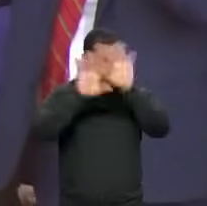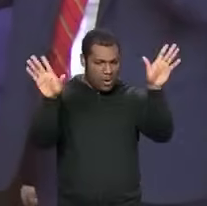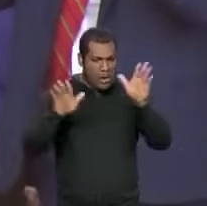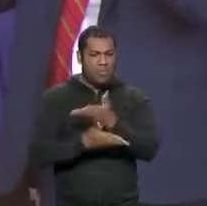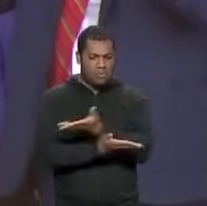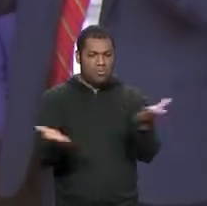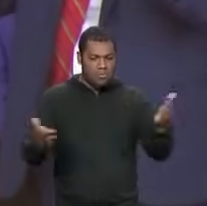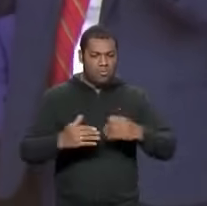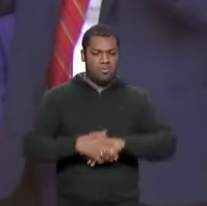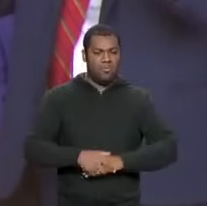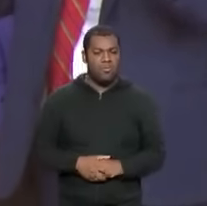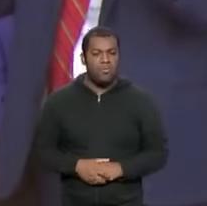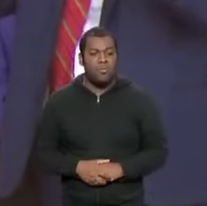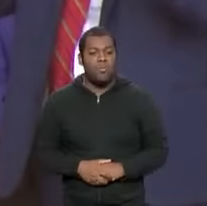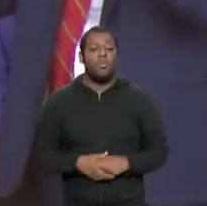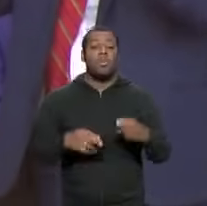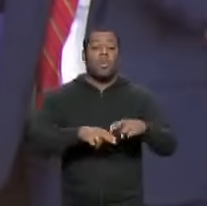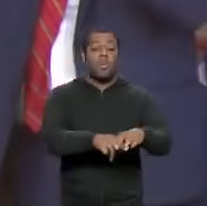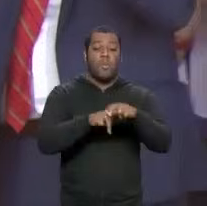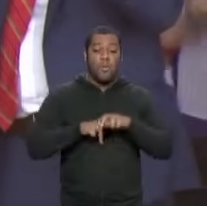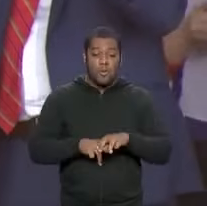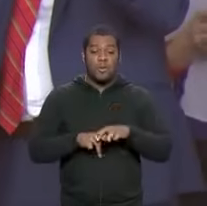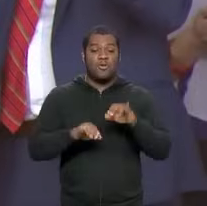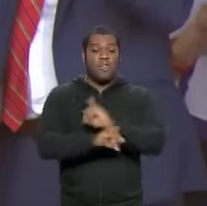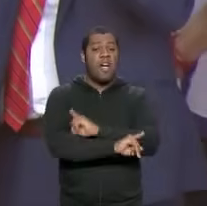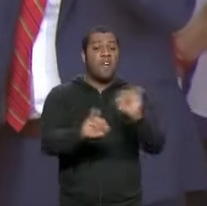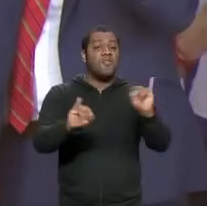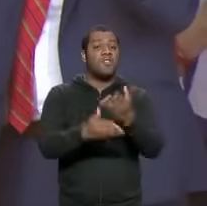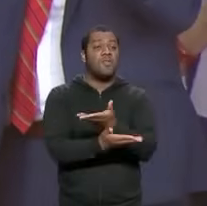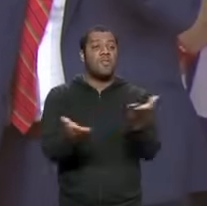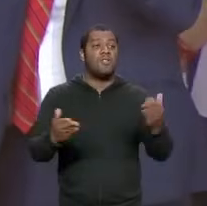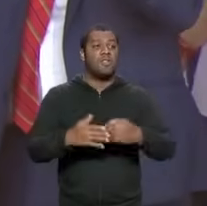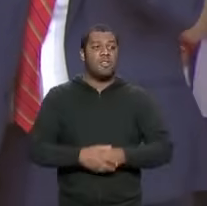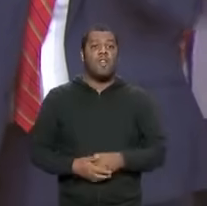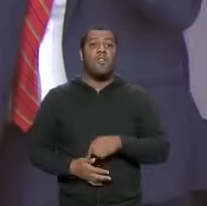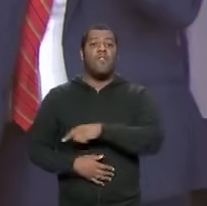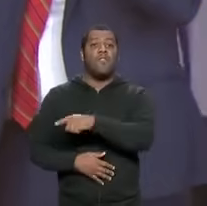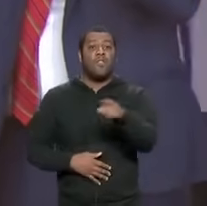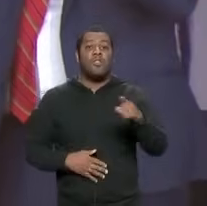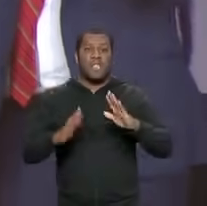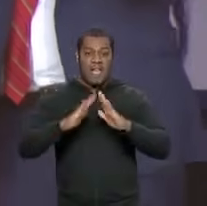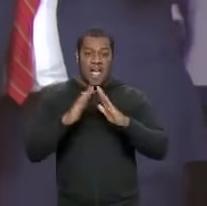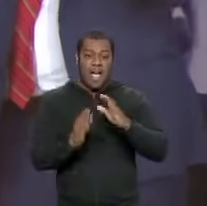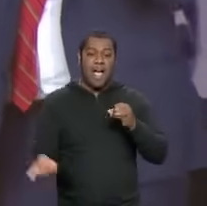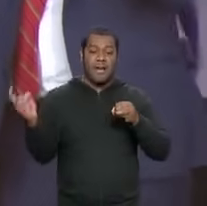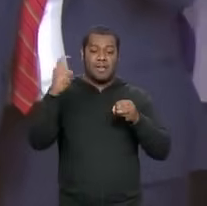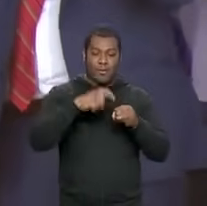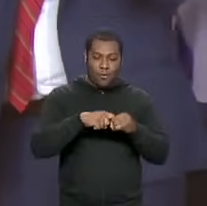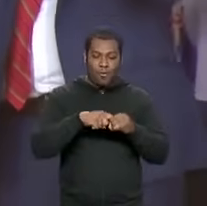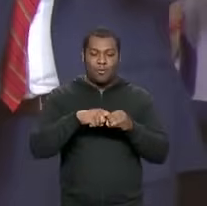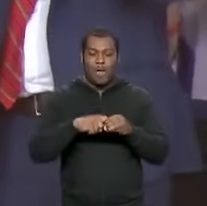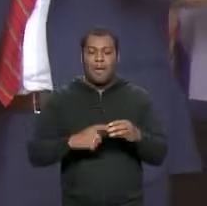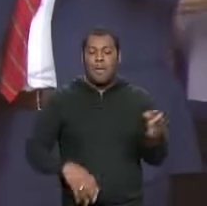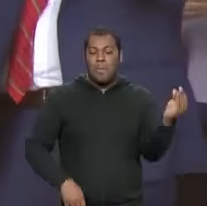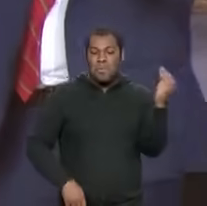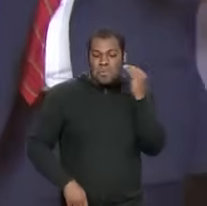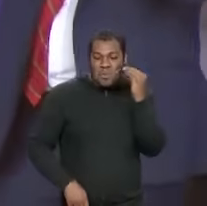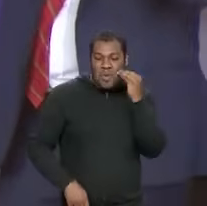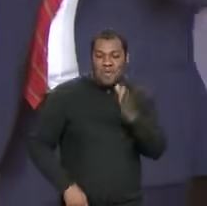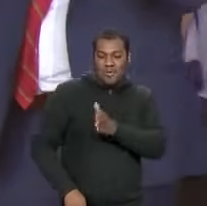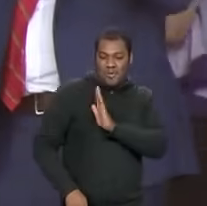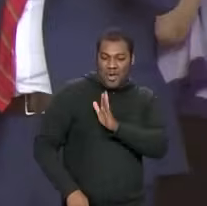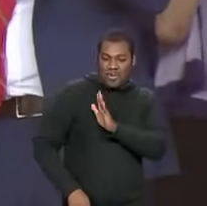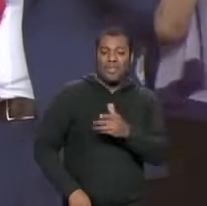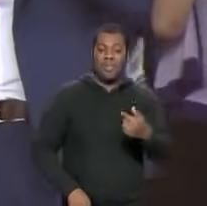conversam conosco por isso eu quero que vocês carregue na viagem de volta um beijo no coração do